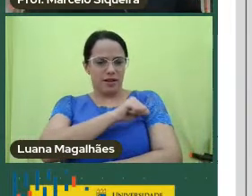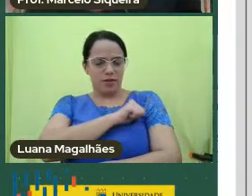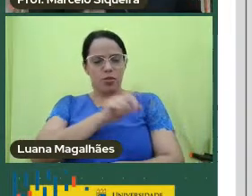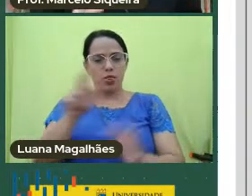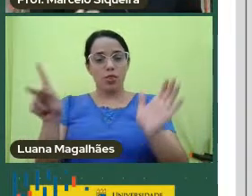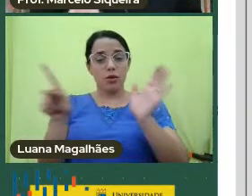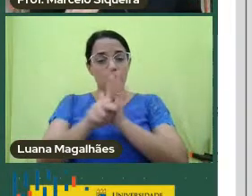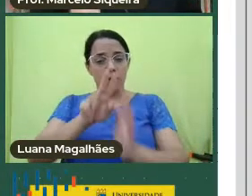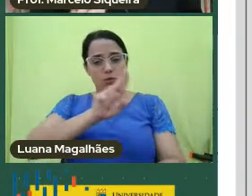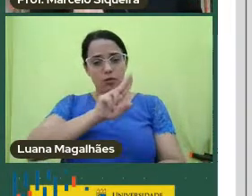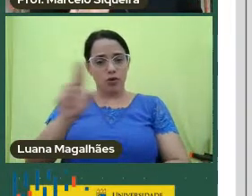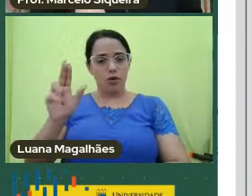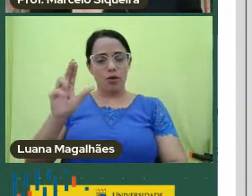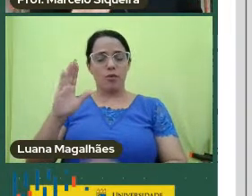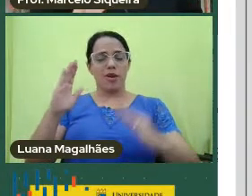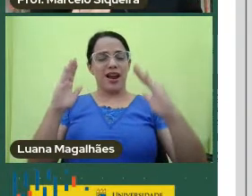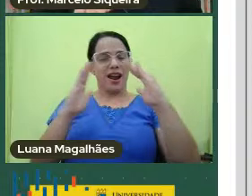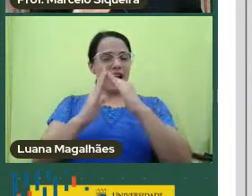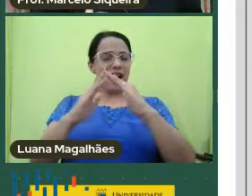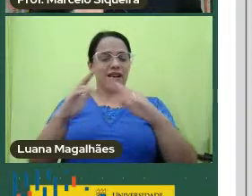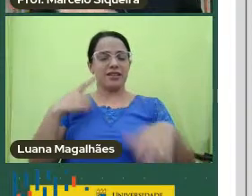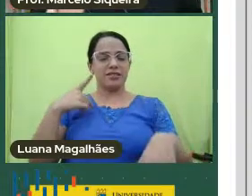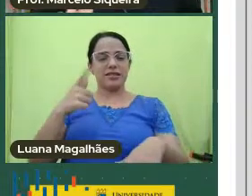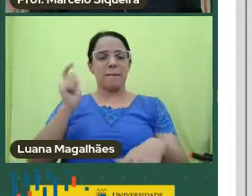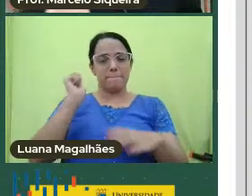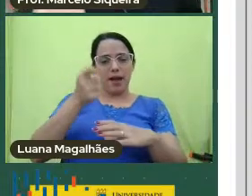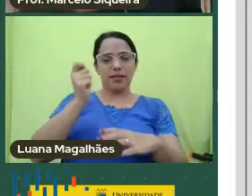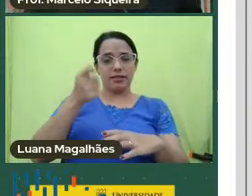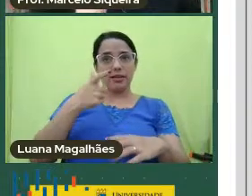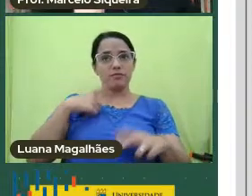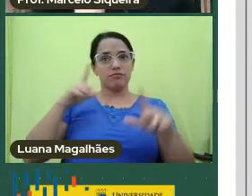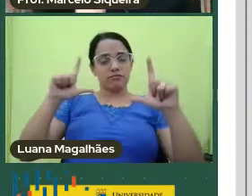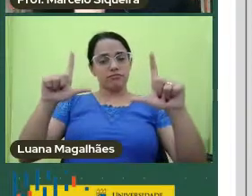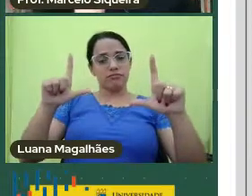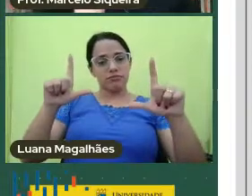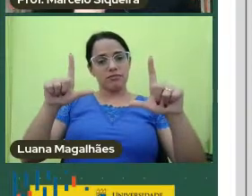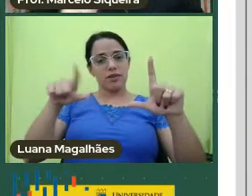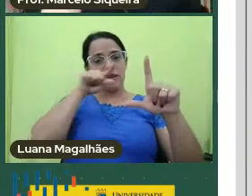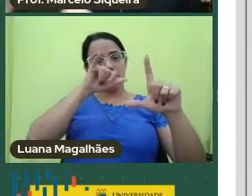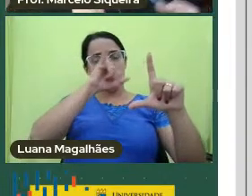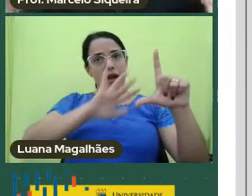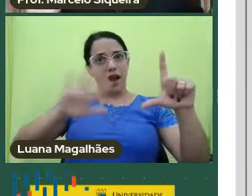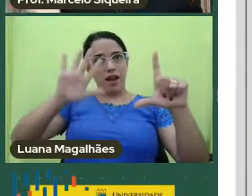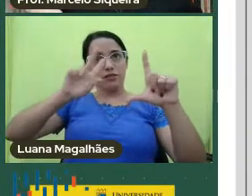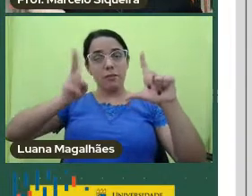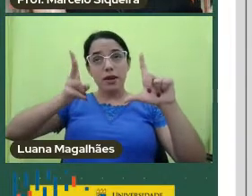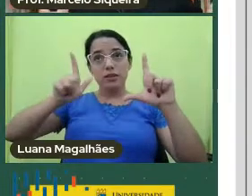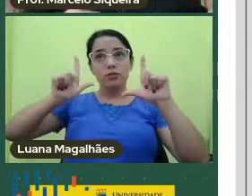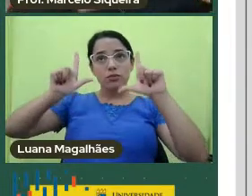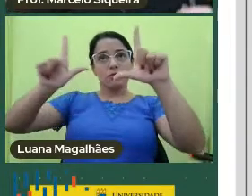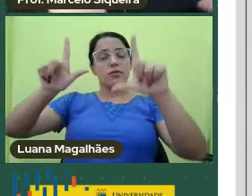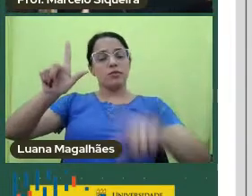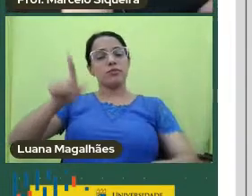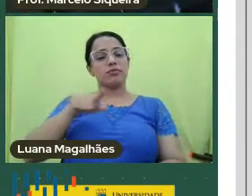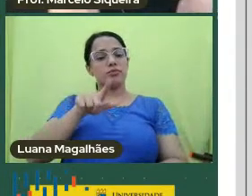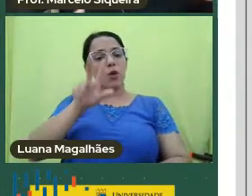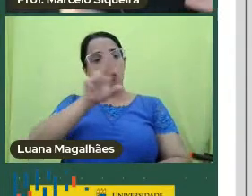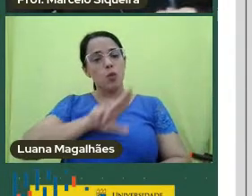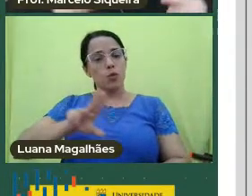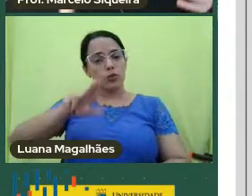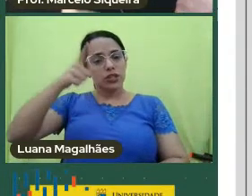E a logomarca, né, da loja era essa imagem. ou seja, é um reuso. A